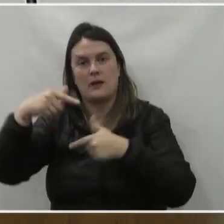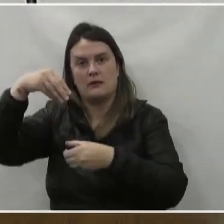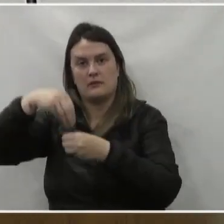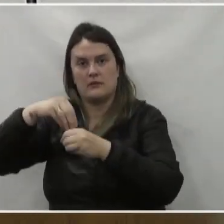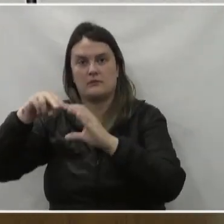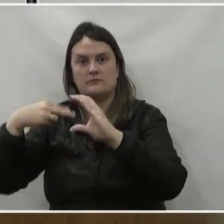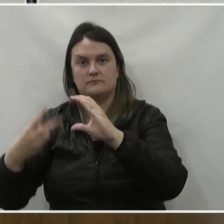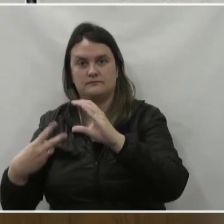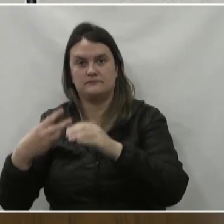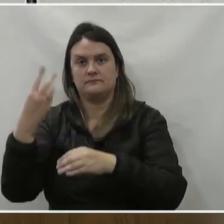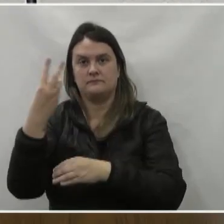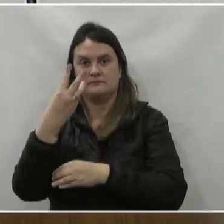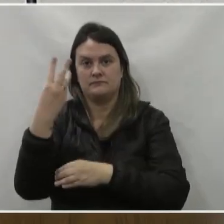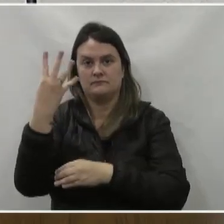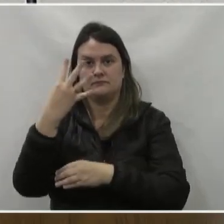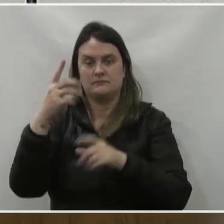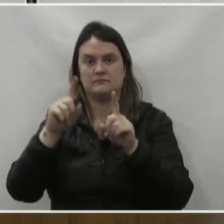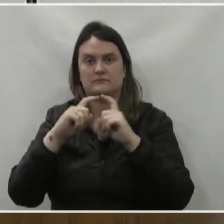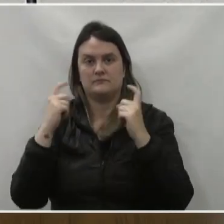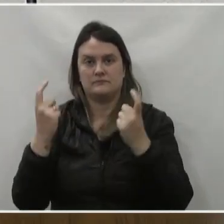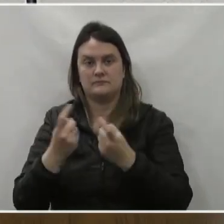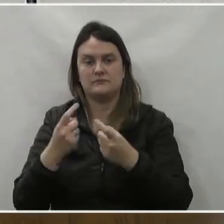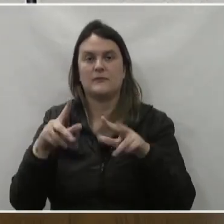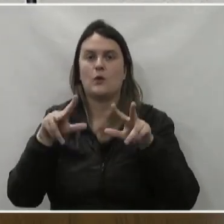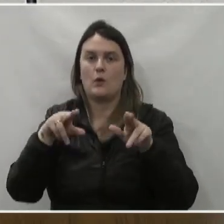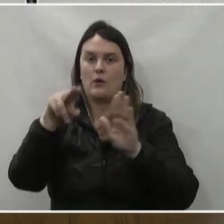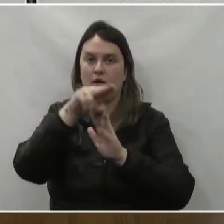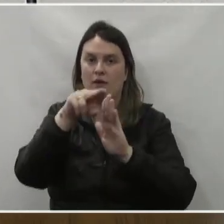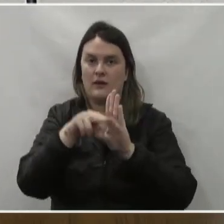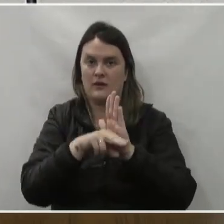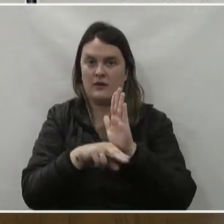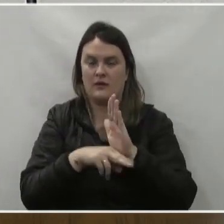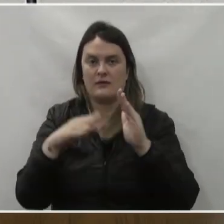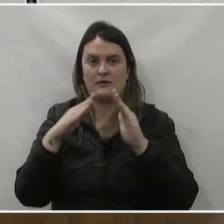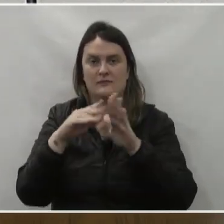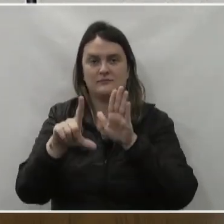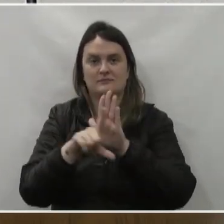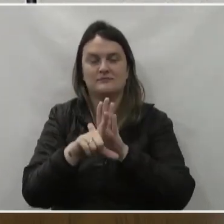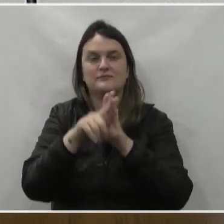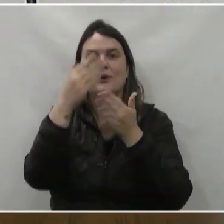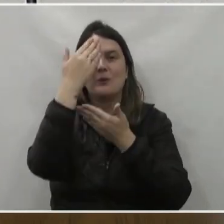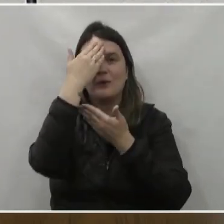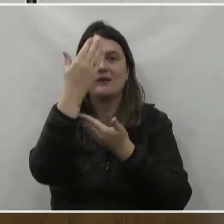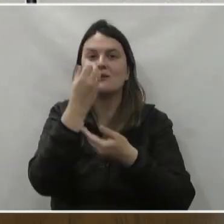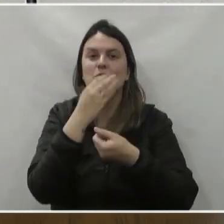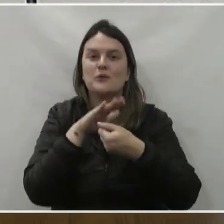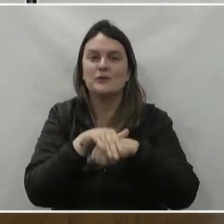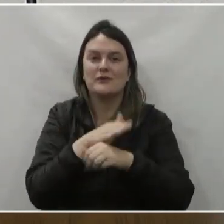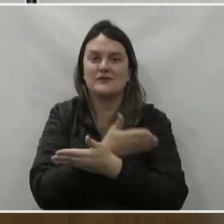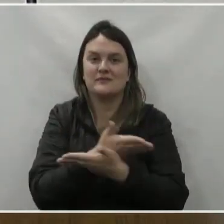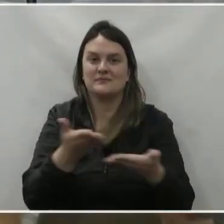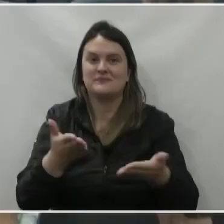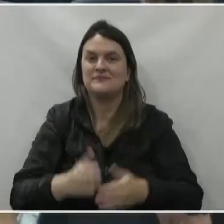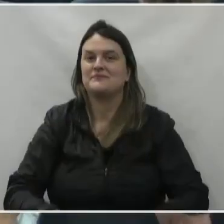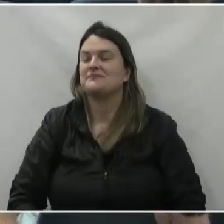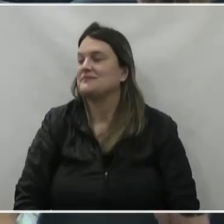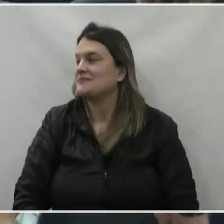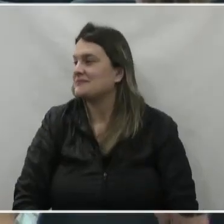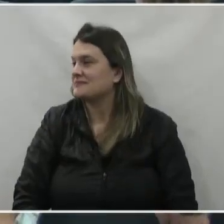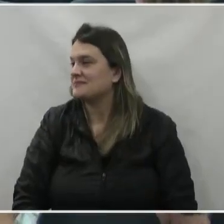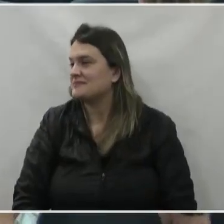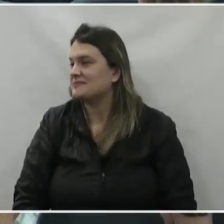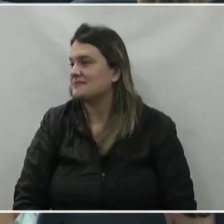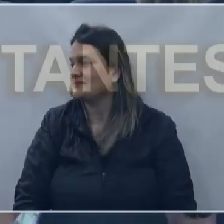da 34ª sessão ordinária, conforme o regimento desta Casa de Leis. Muito obrigada e boa noite a todos.